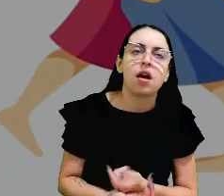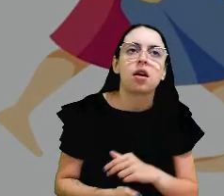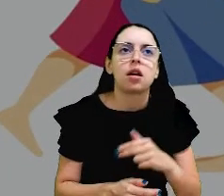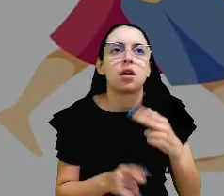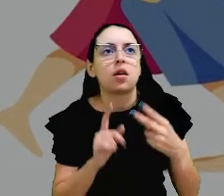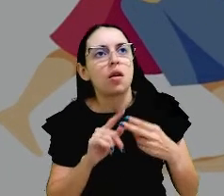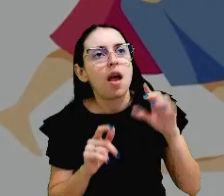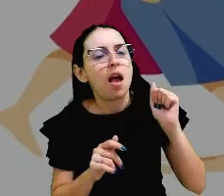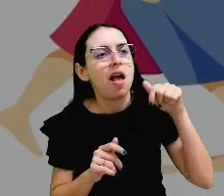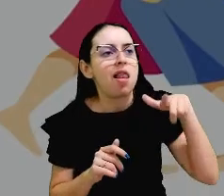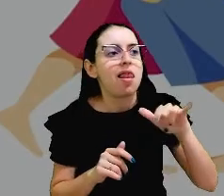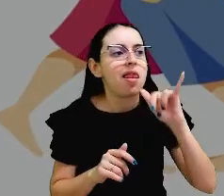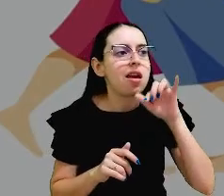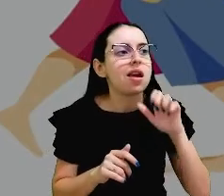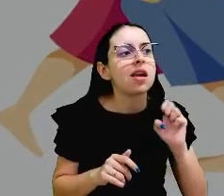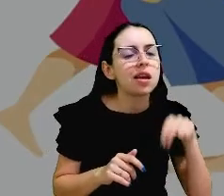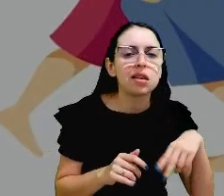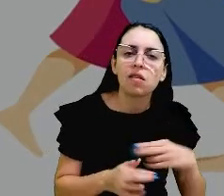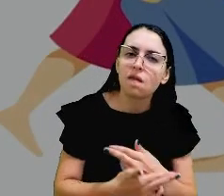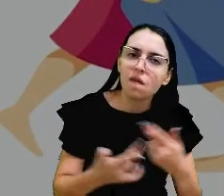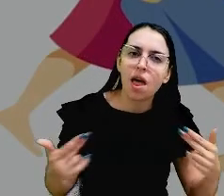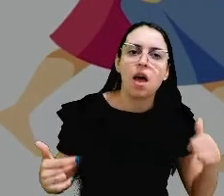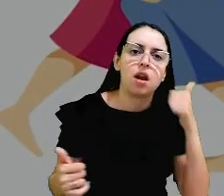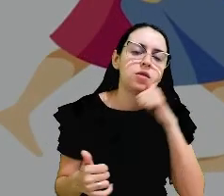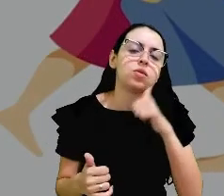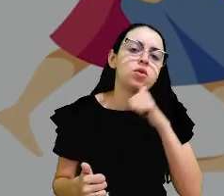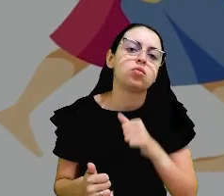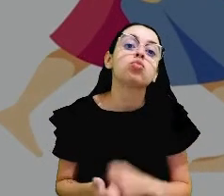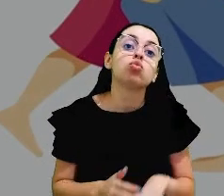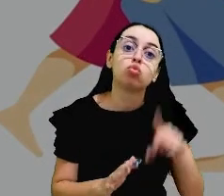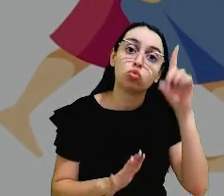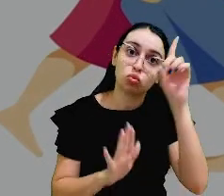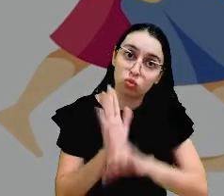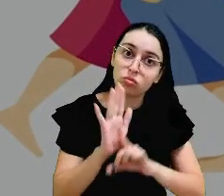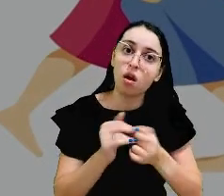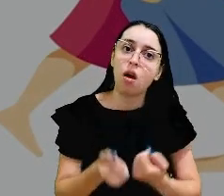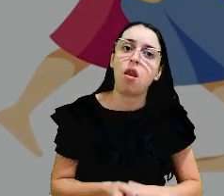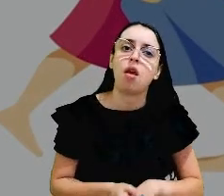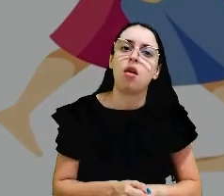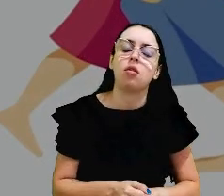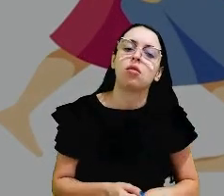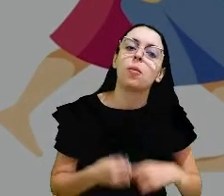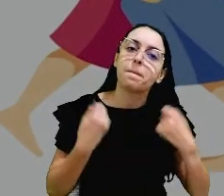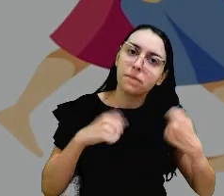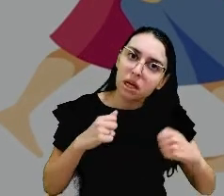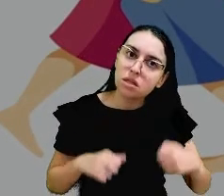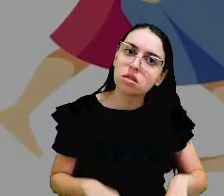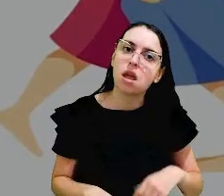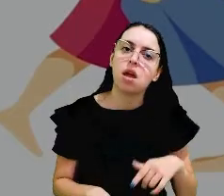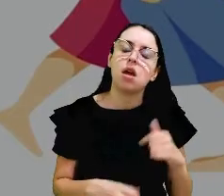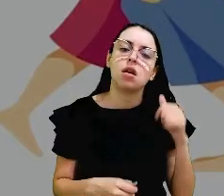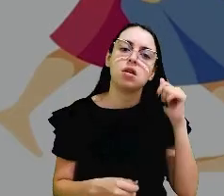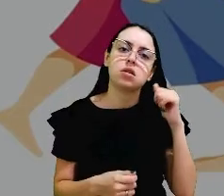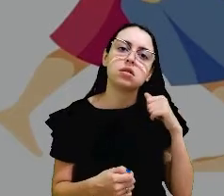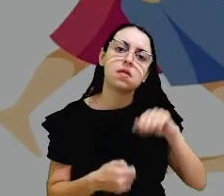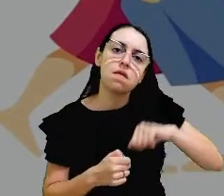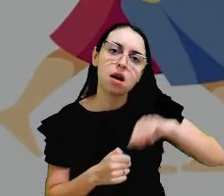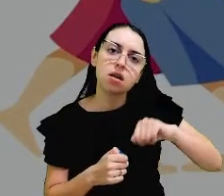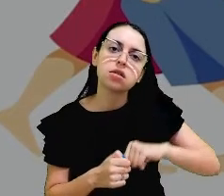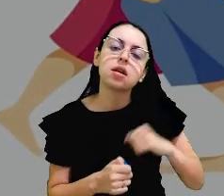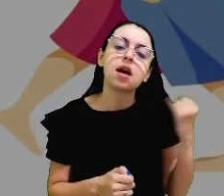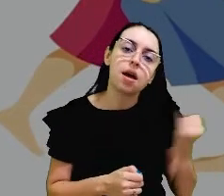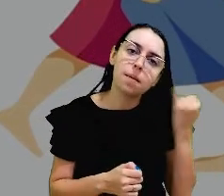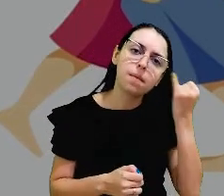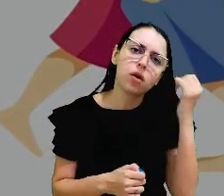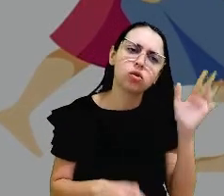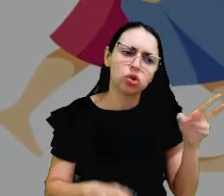Aline, como as outras mulheres que nós vimos hoje. É um dever do Estado brasileiro. E é importante e muito interessante que